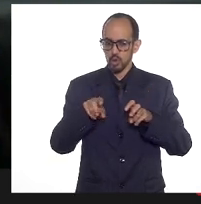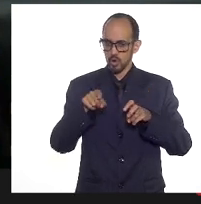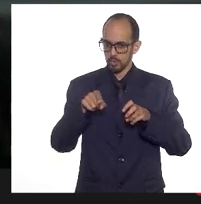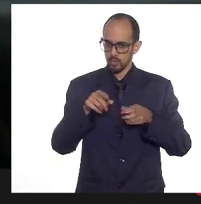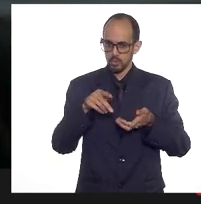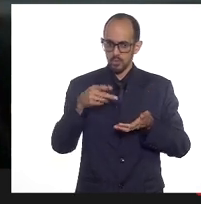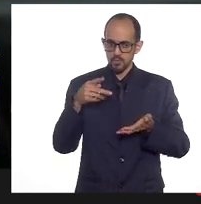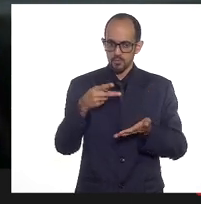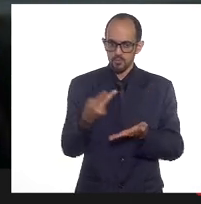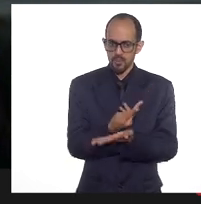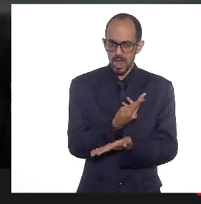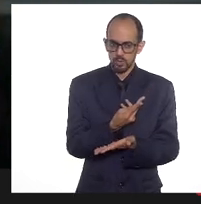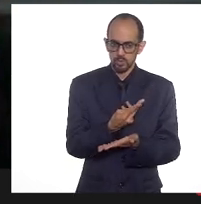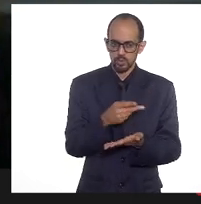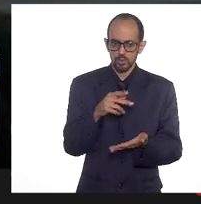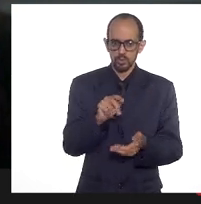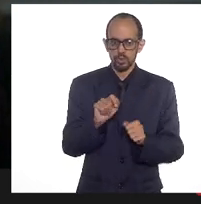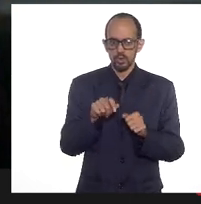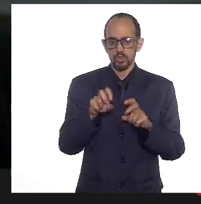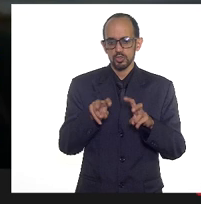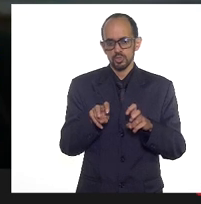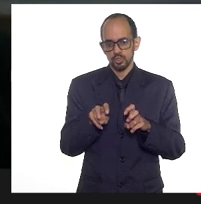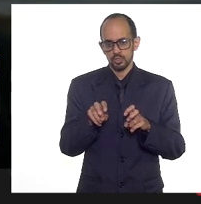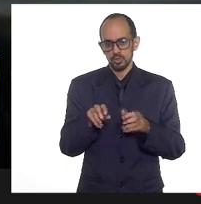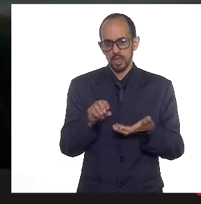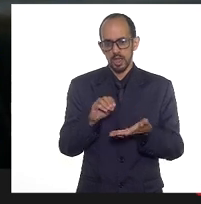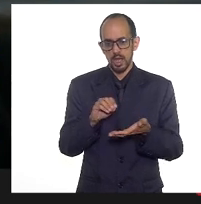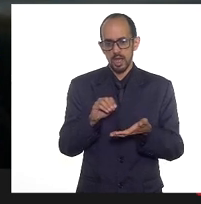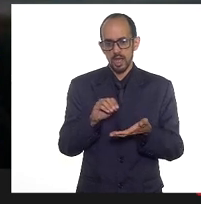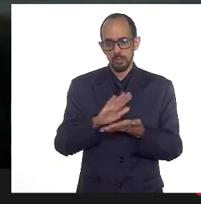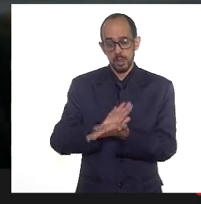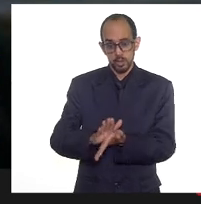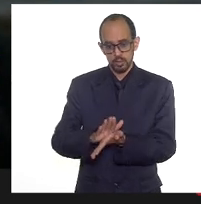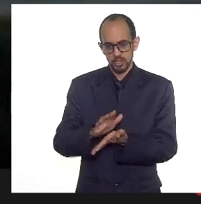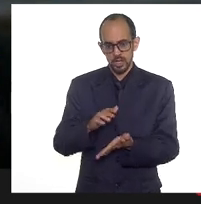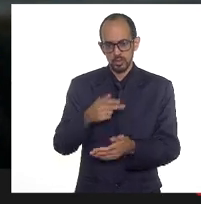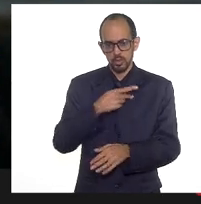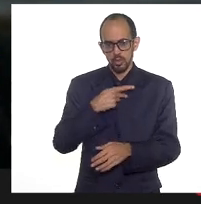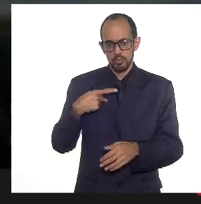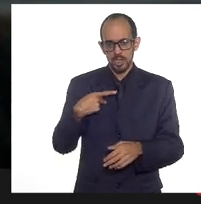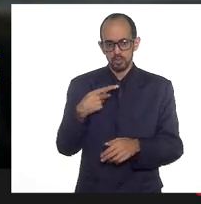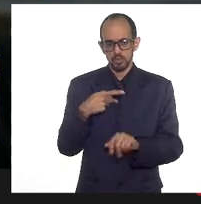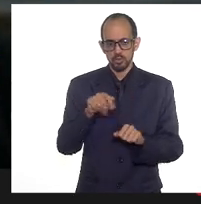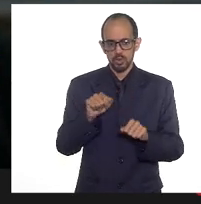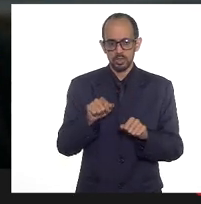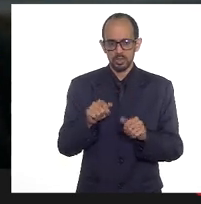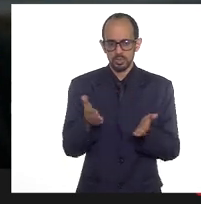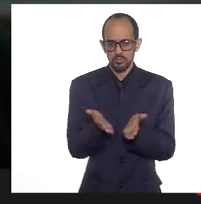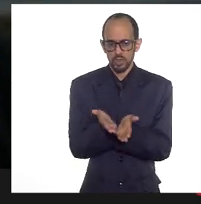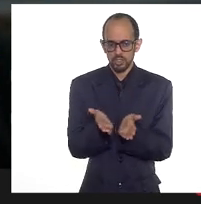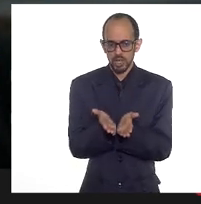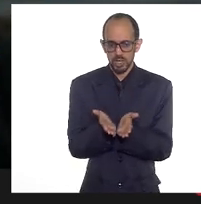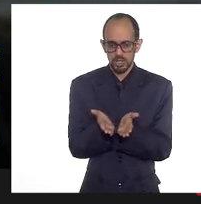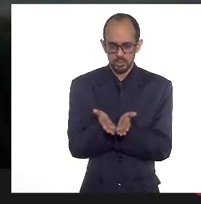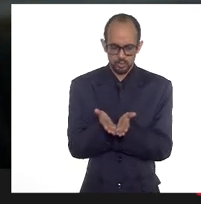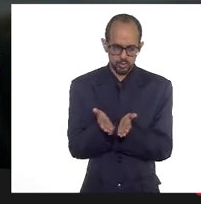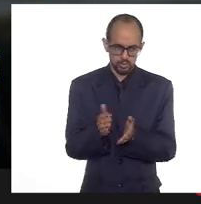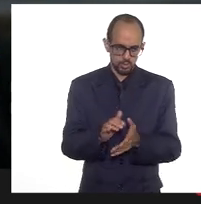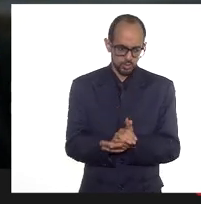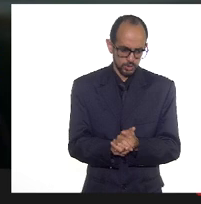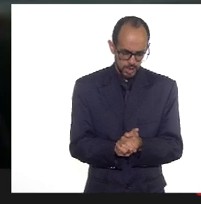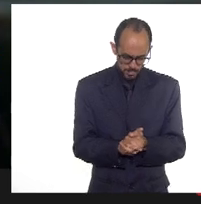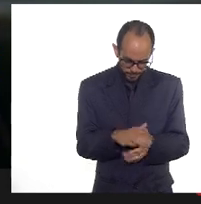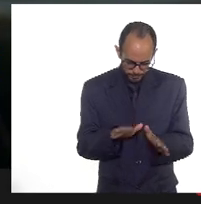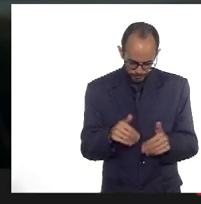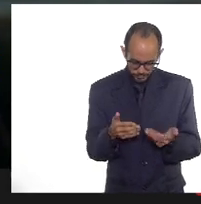de intolerância e violação com pastores que professam a religião evangélica. Então,